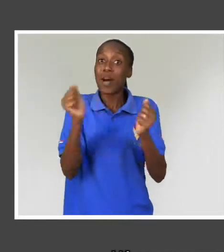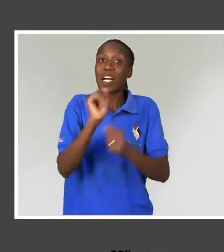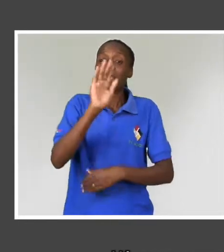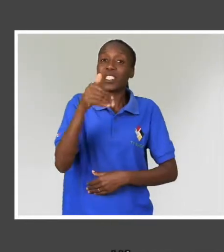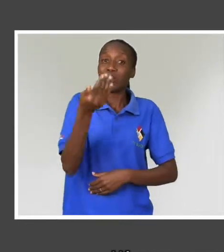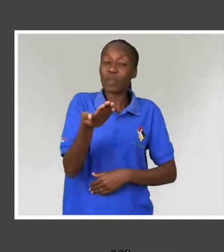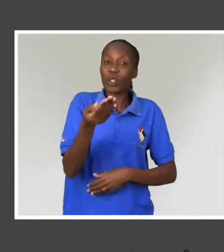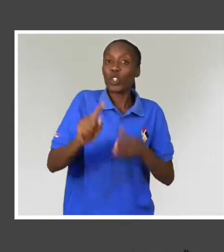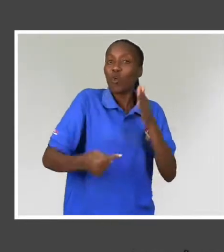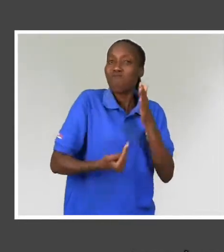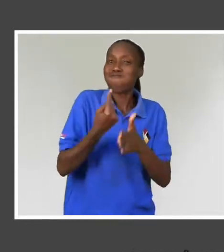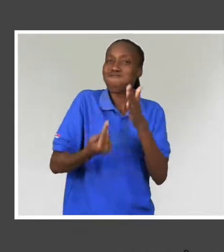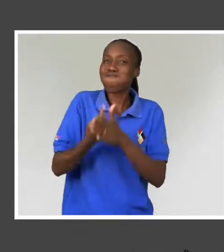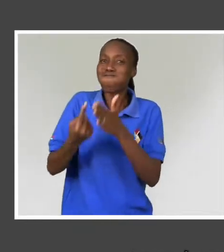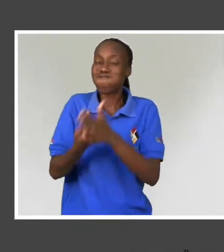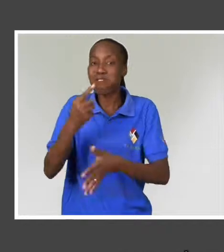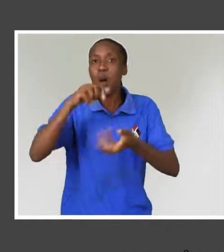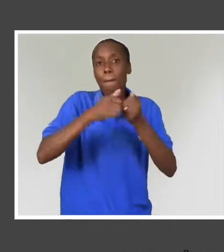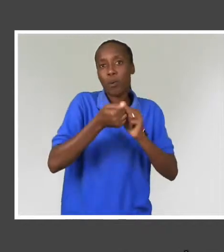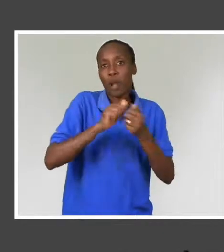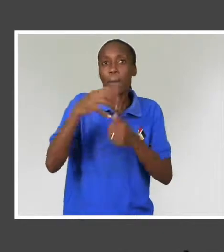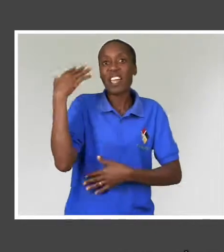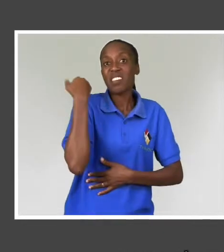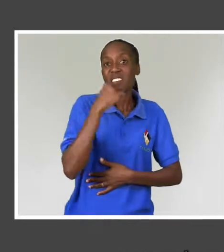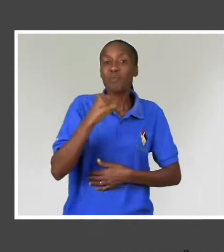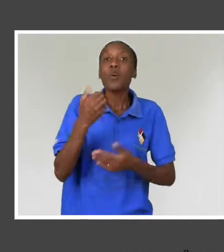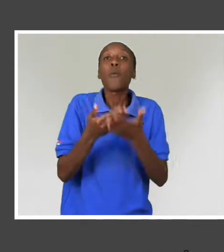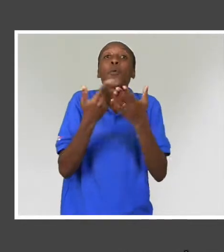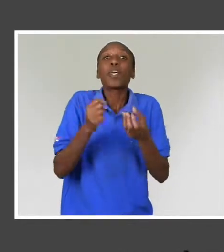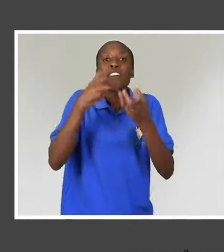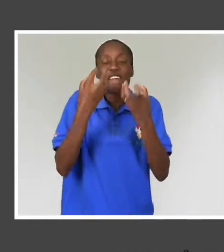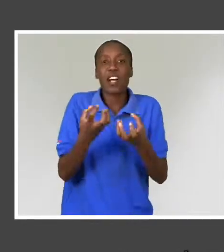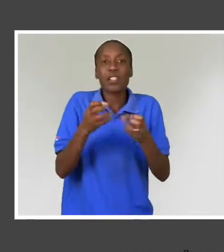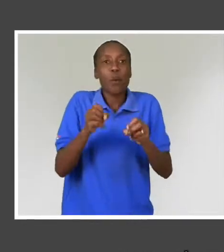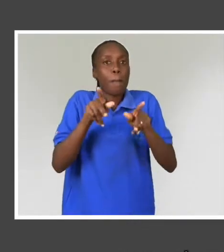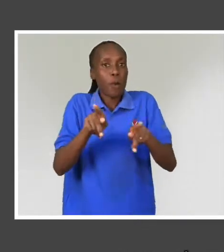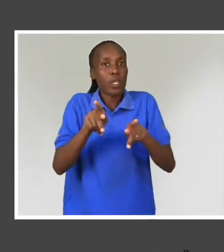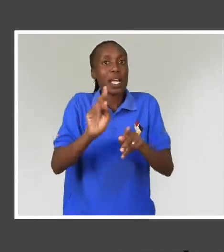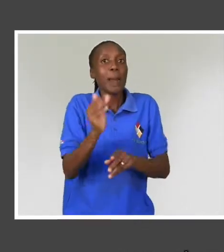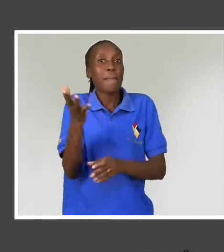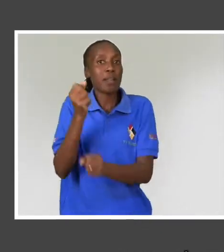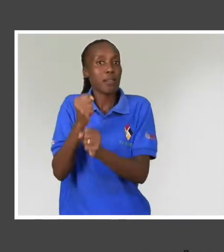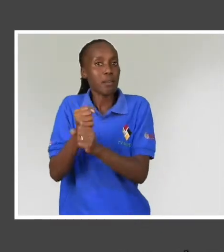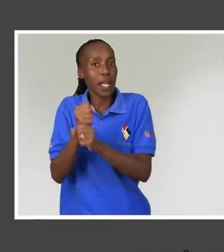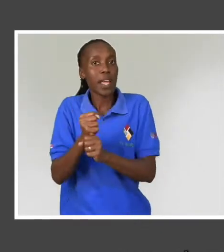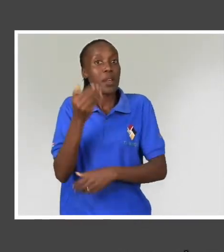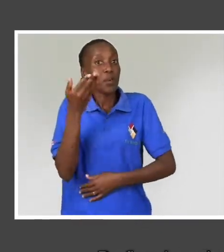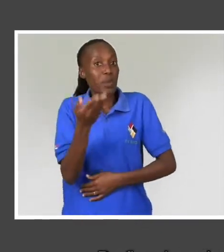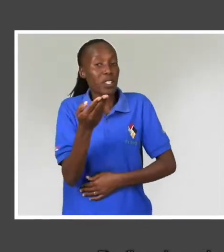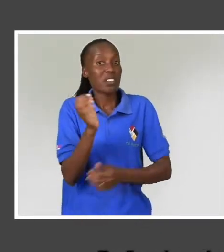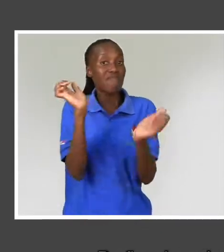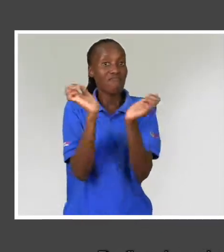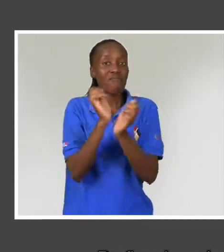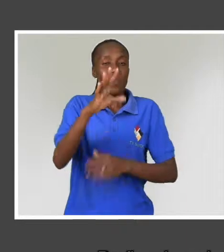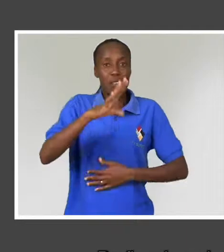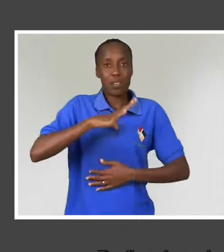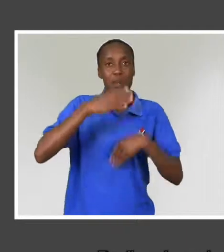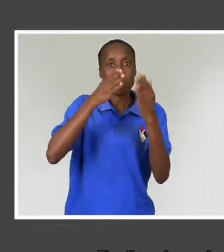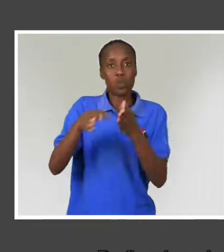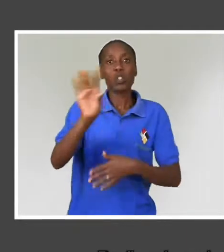acidente de viação, mas que acaba se envolvendo em esquemas de crime por falta de oportunidade de emprego. Razão pela qual nas